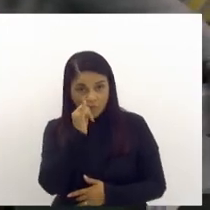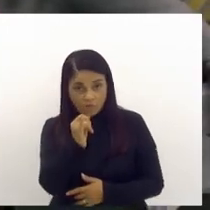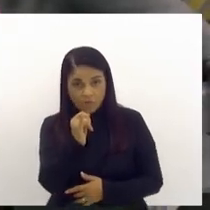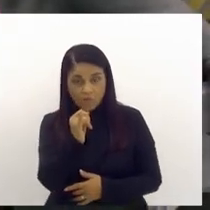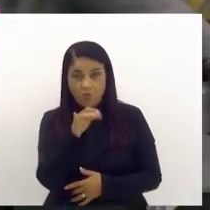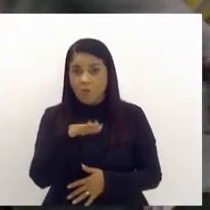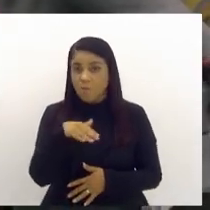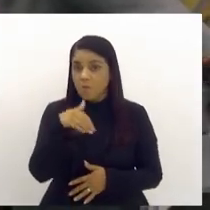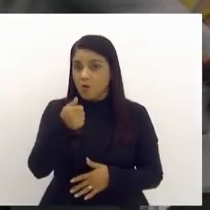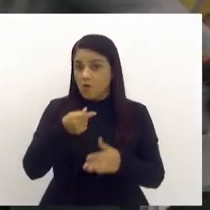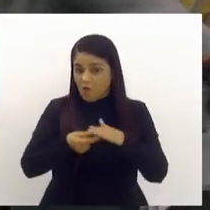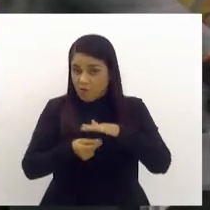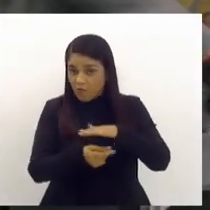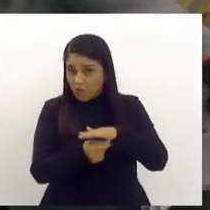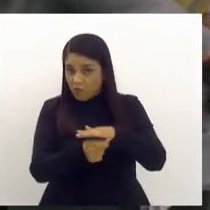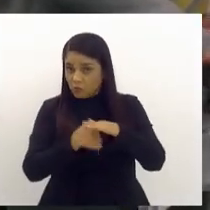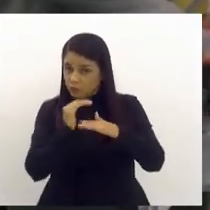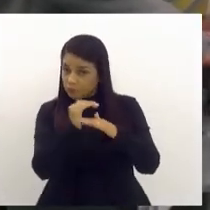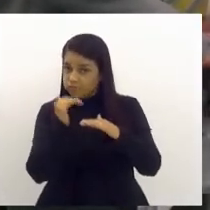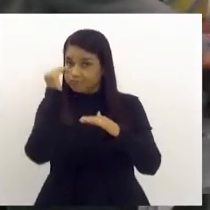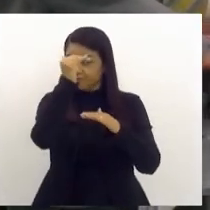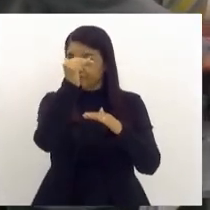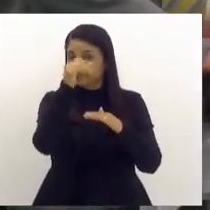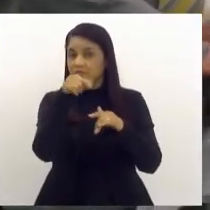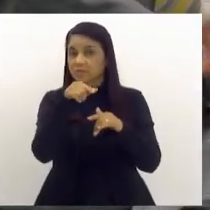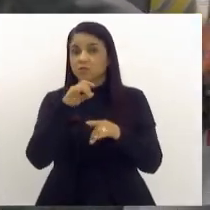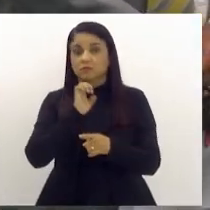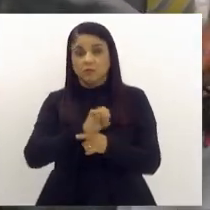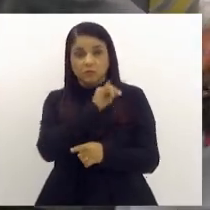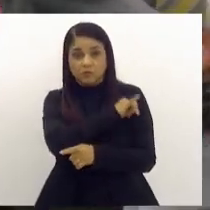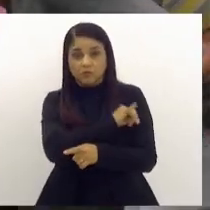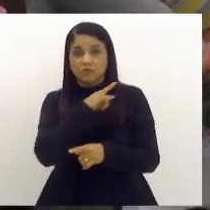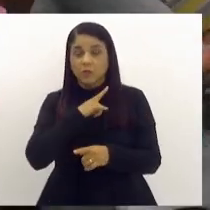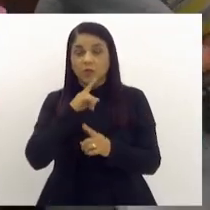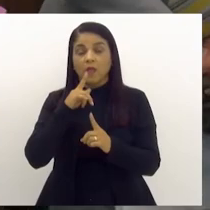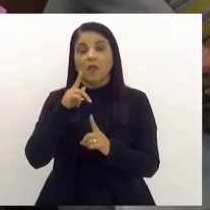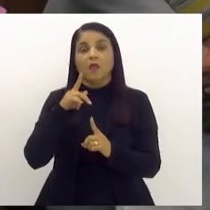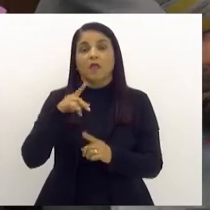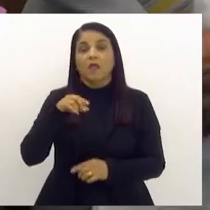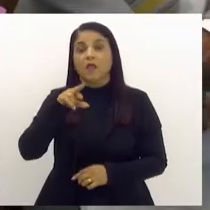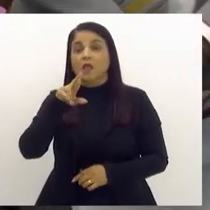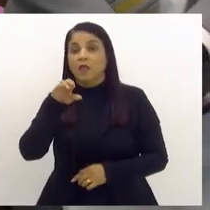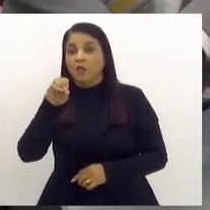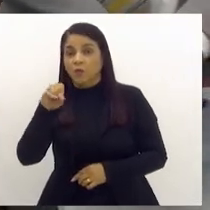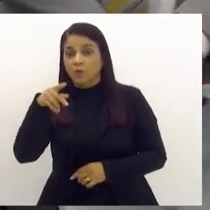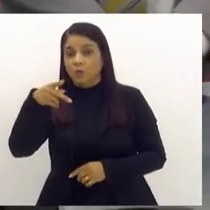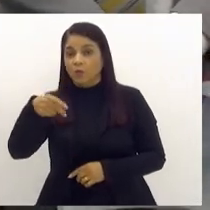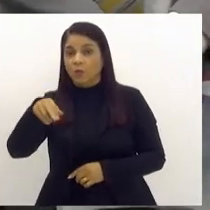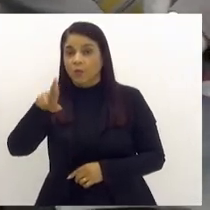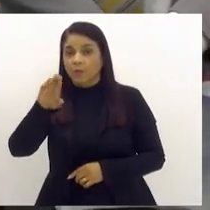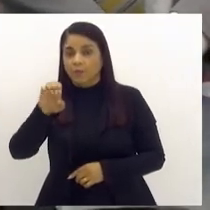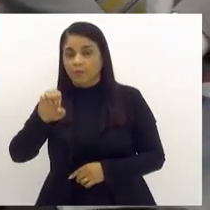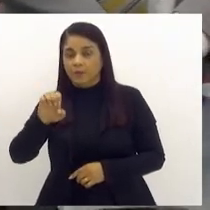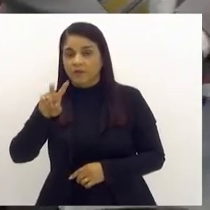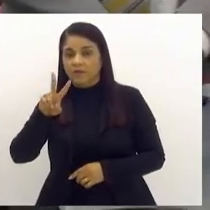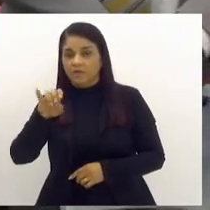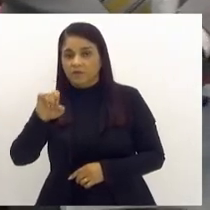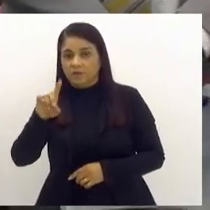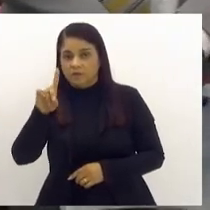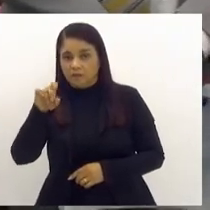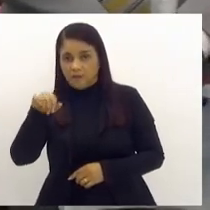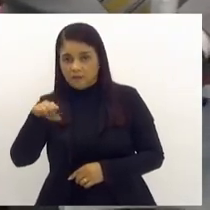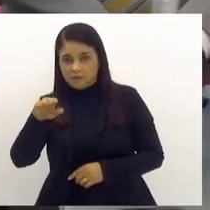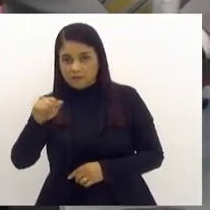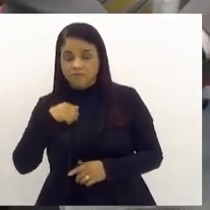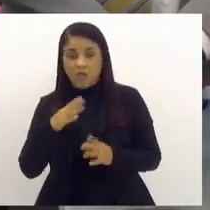o melhor fundo soberano que o Estado do Rio de Janeiro tem é o Rio Previdência, porque é ali que a gente acumula